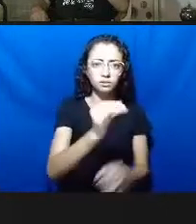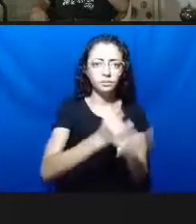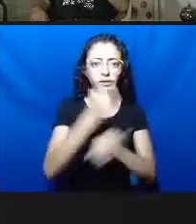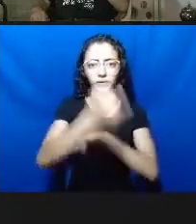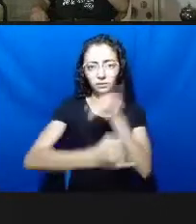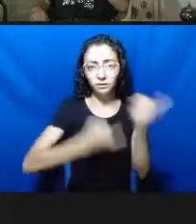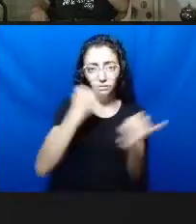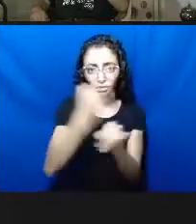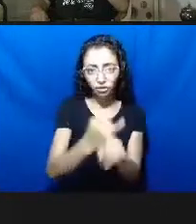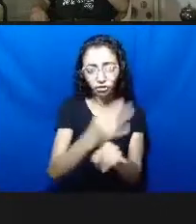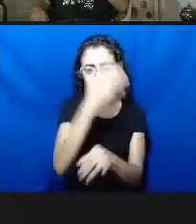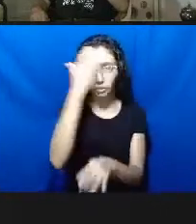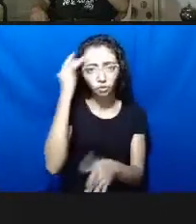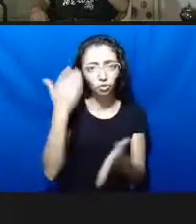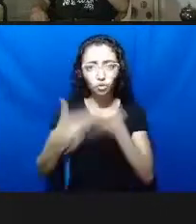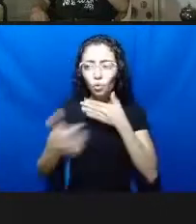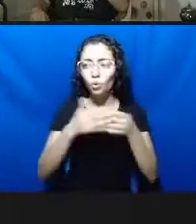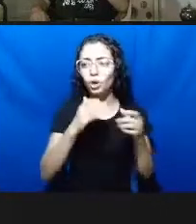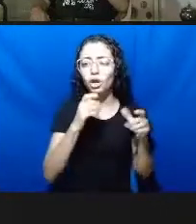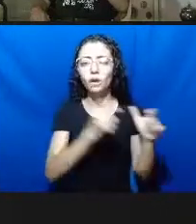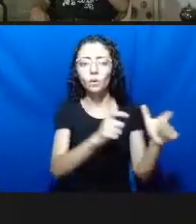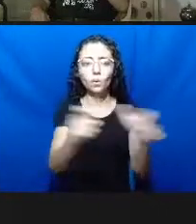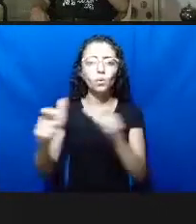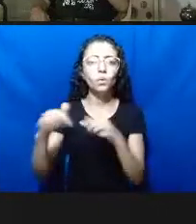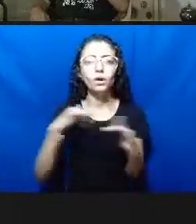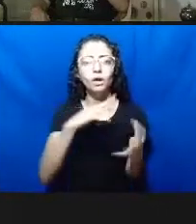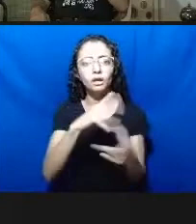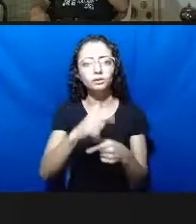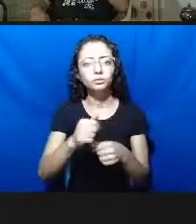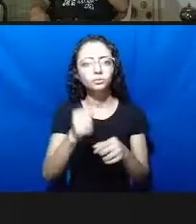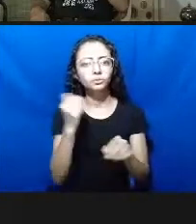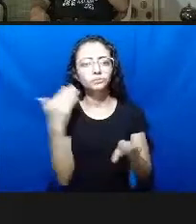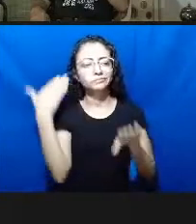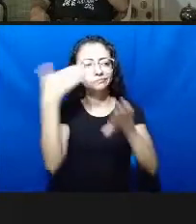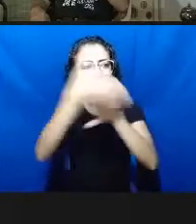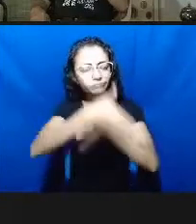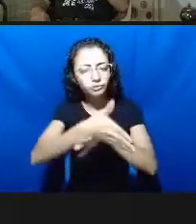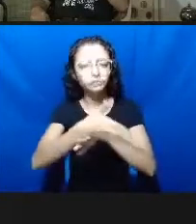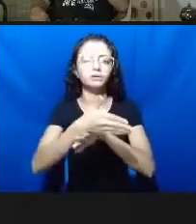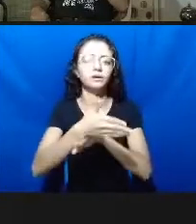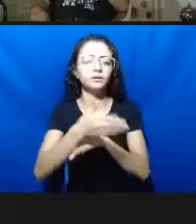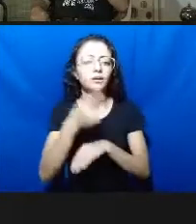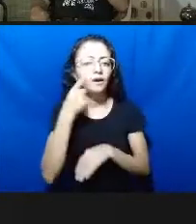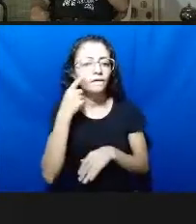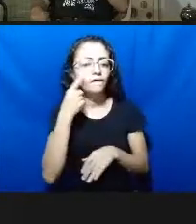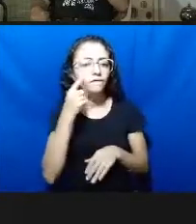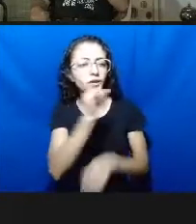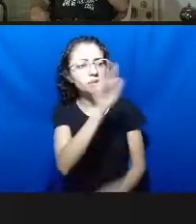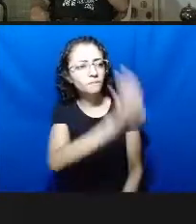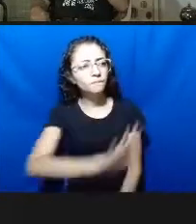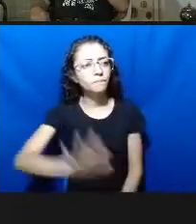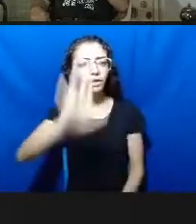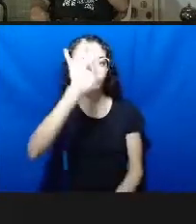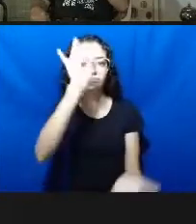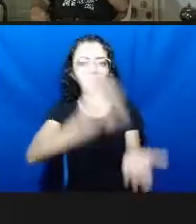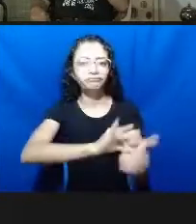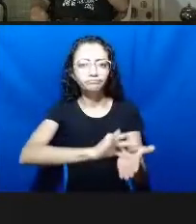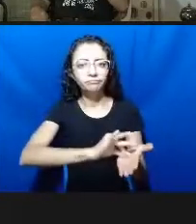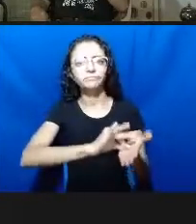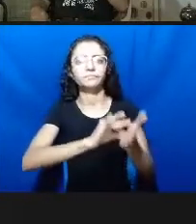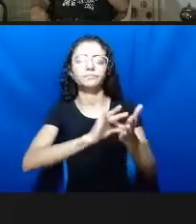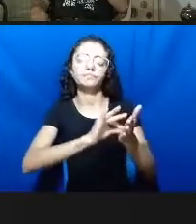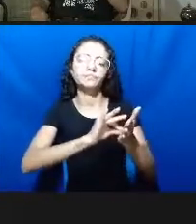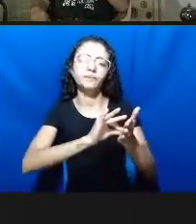do planeta uma imagem ao vivo em tempo real do eixo monumental. Que o movimento que ele faz é pendular,